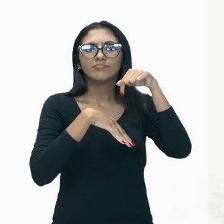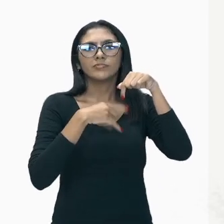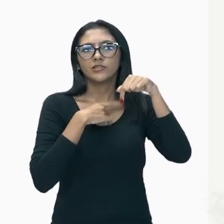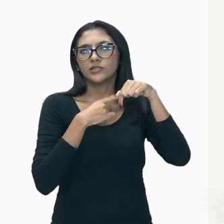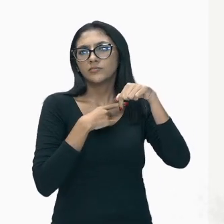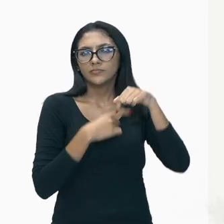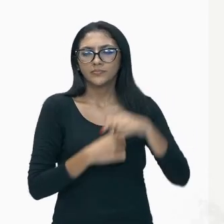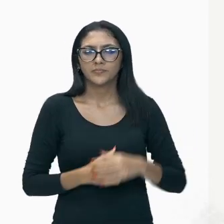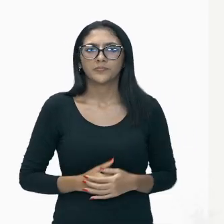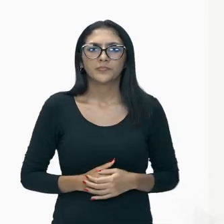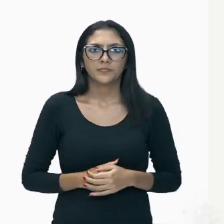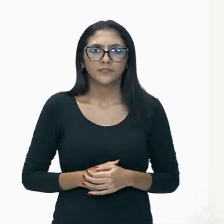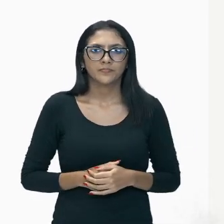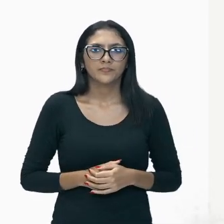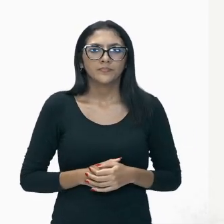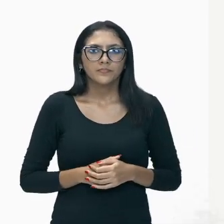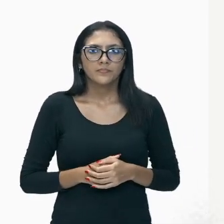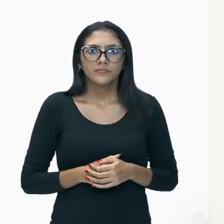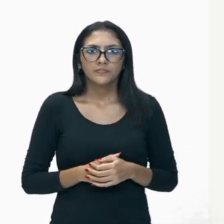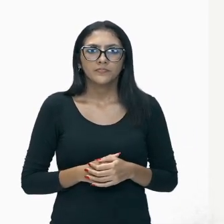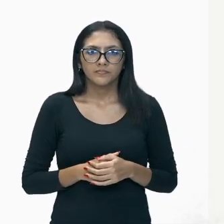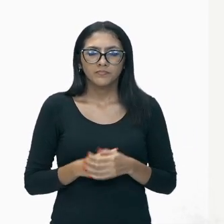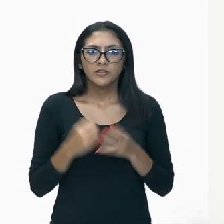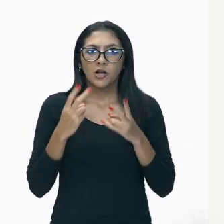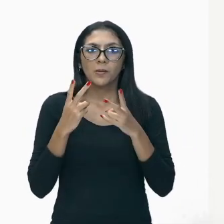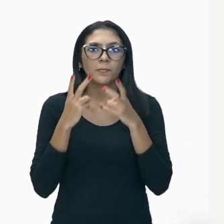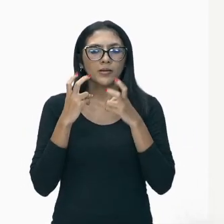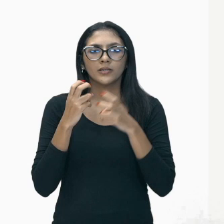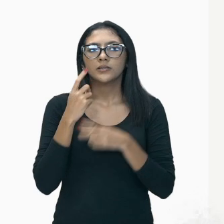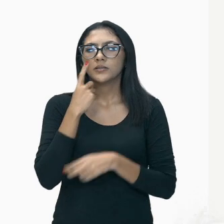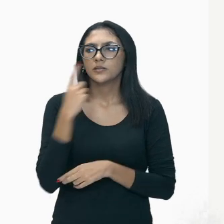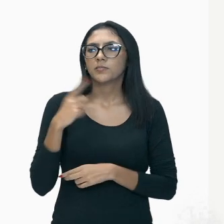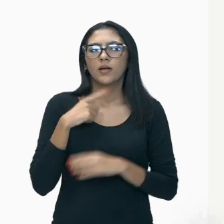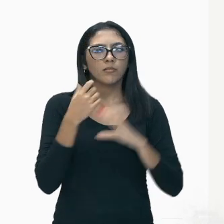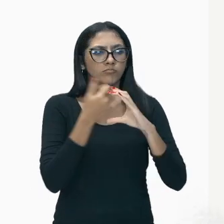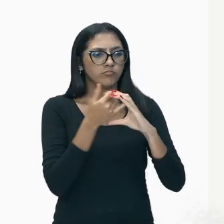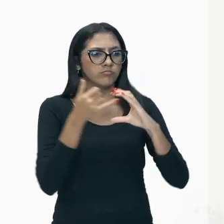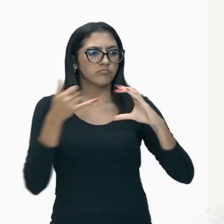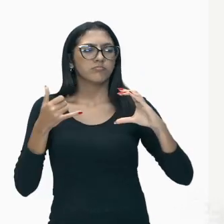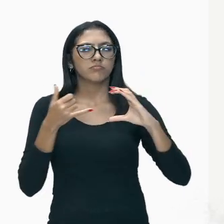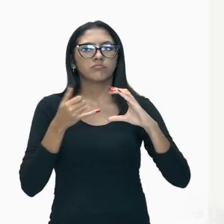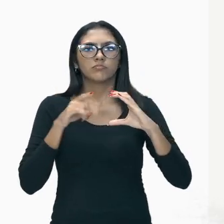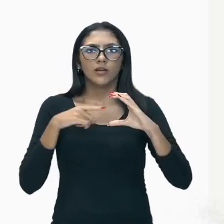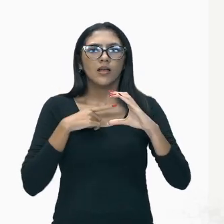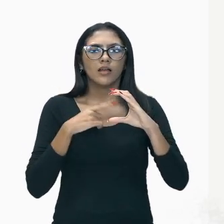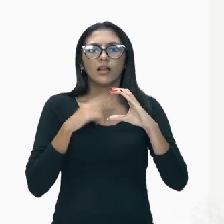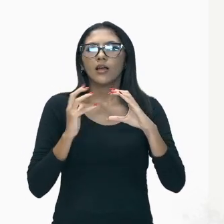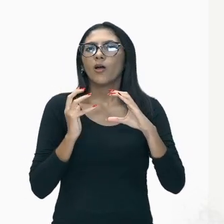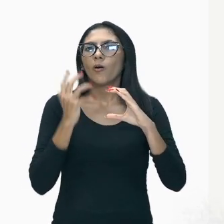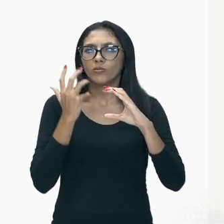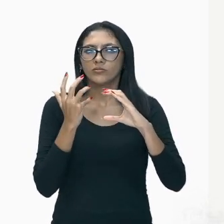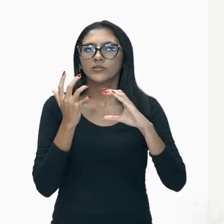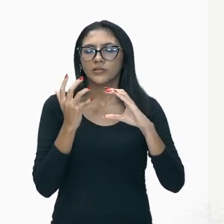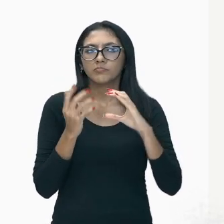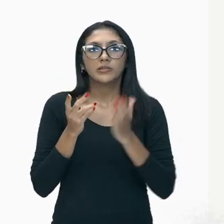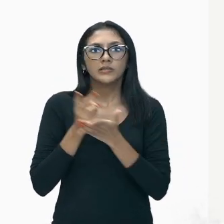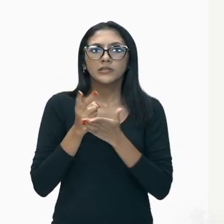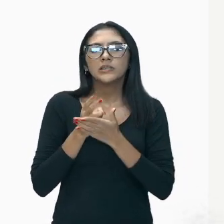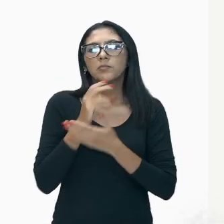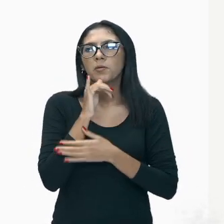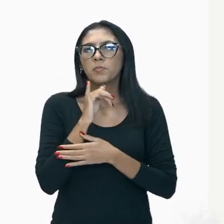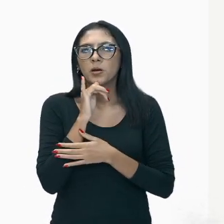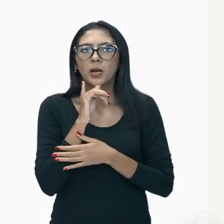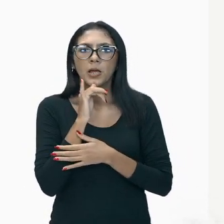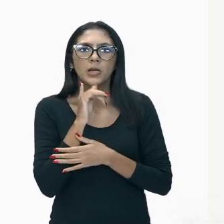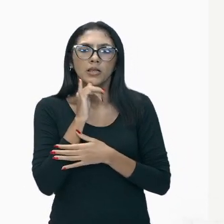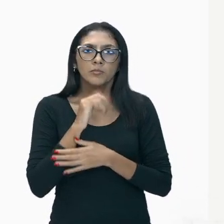luz. Percebam aqui que o efeito Joule vai ocorrer e sempre que eu tiver aí